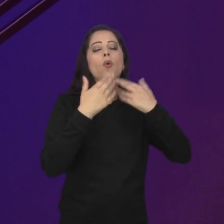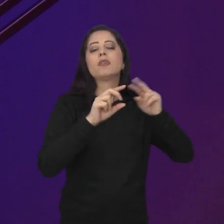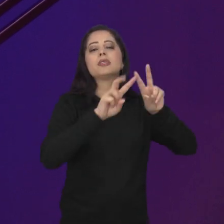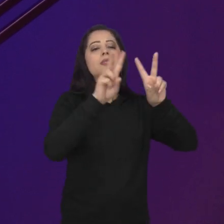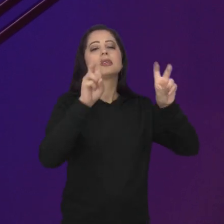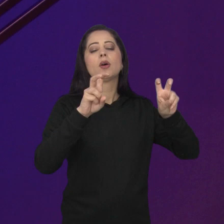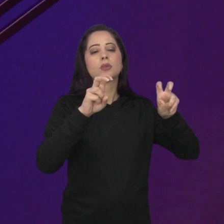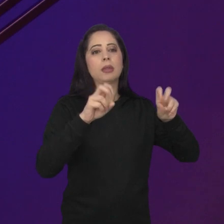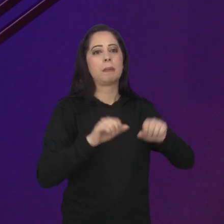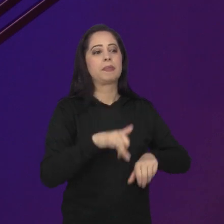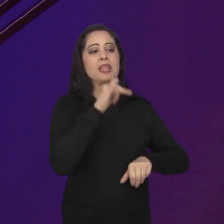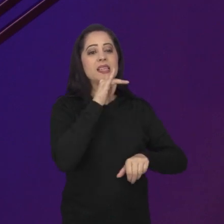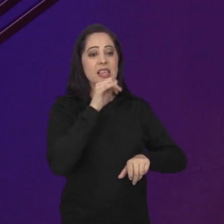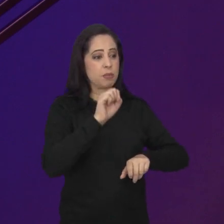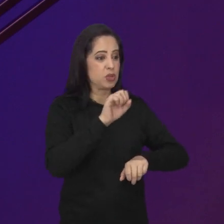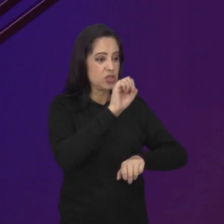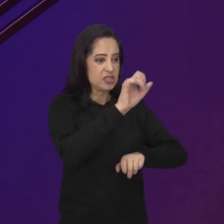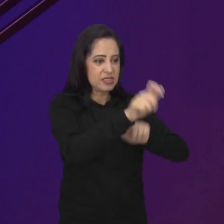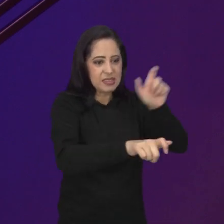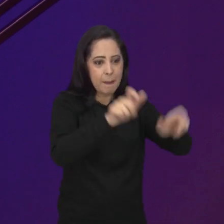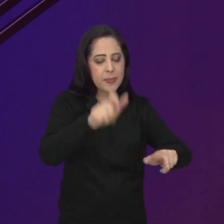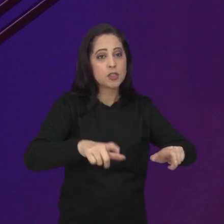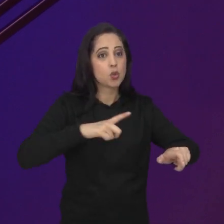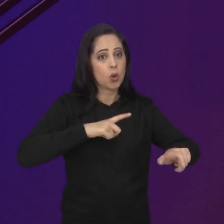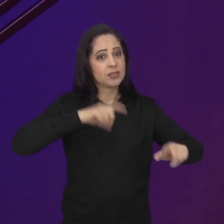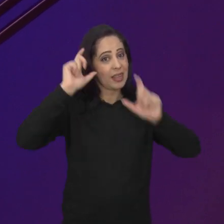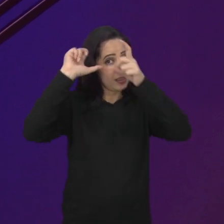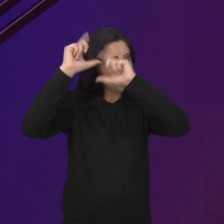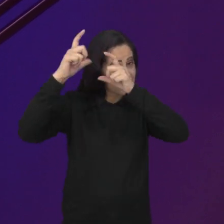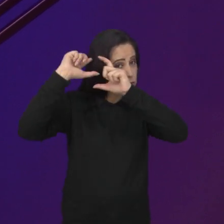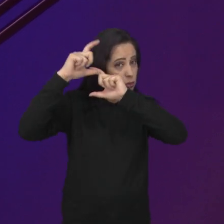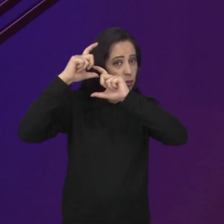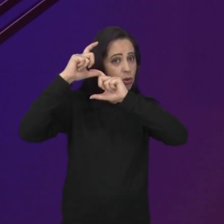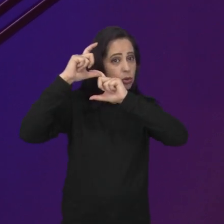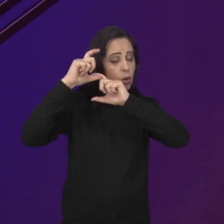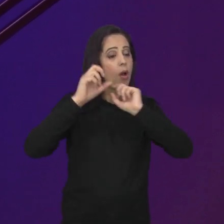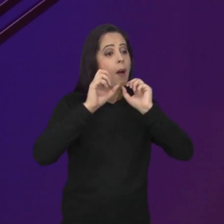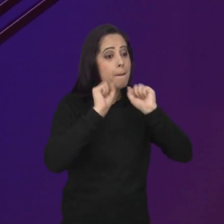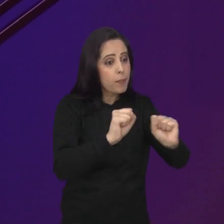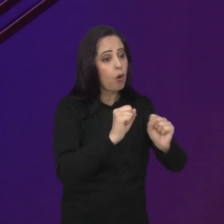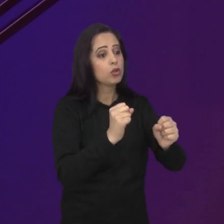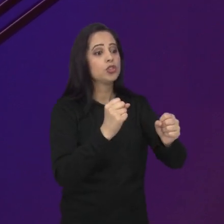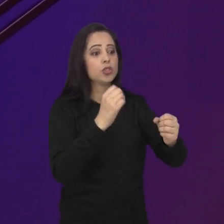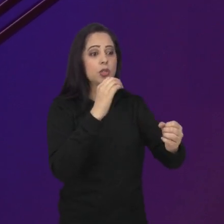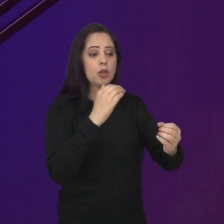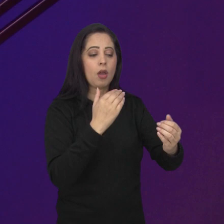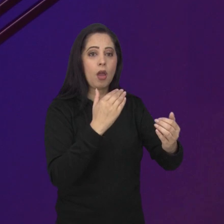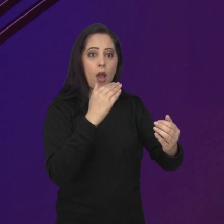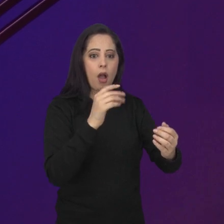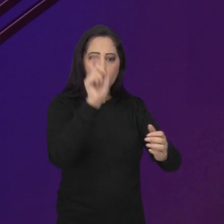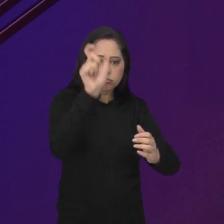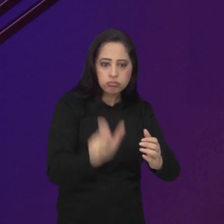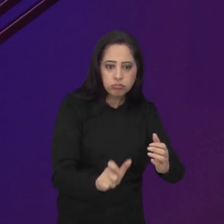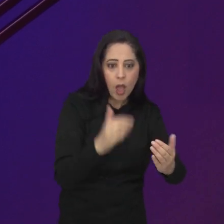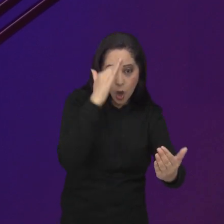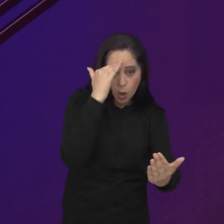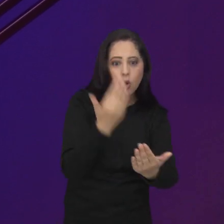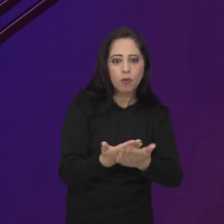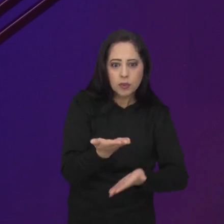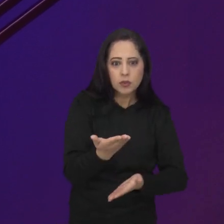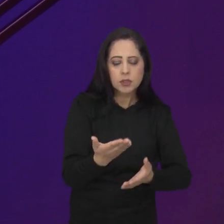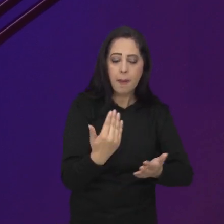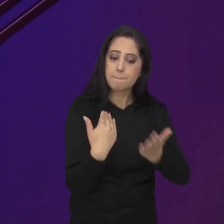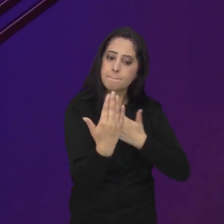pessoa que tem algum tipo de transtorno, que tem algum tipo de problema mental, é conversar com pessoas de confiança, procurar